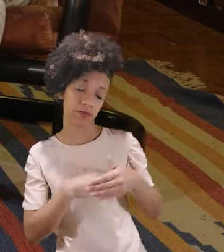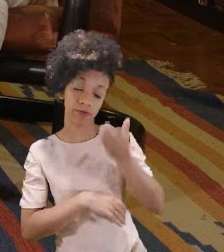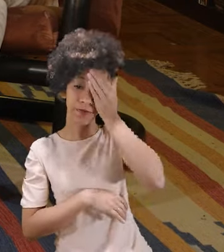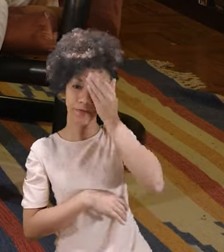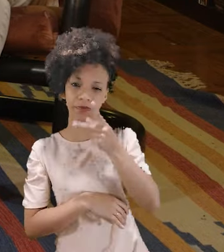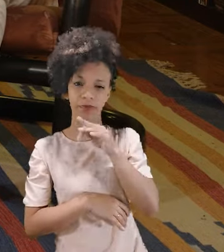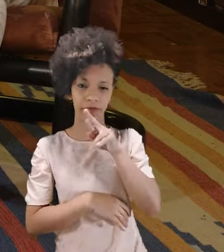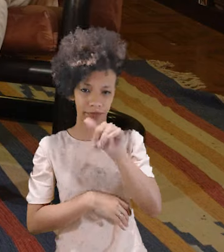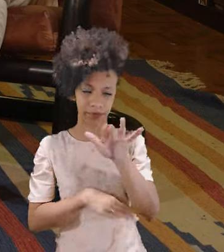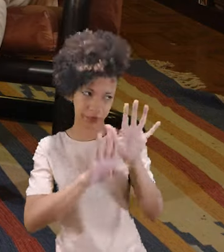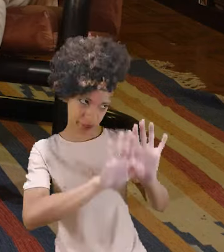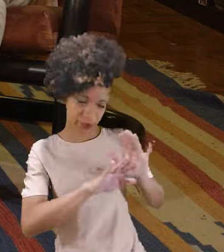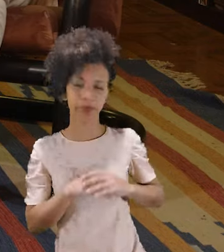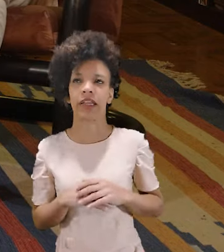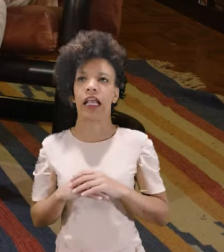falar